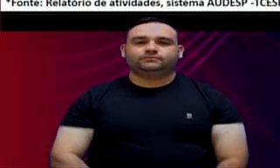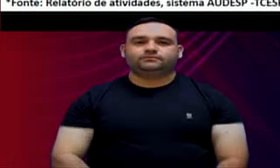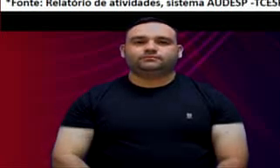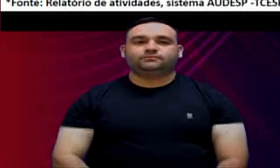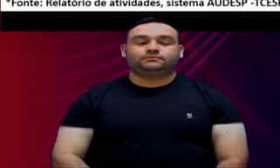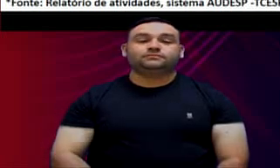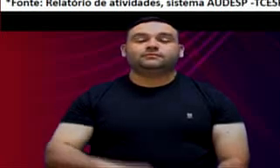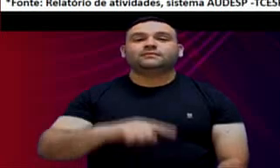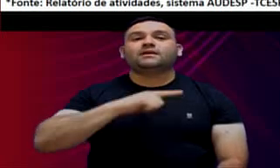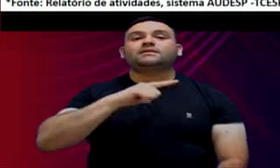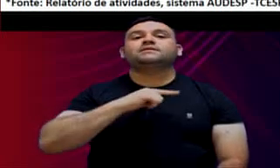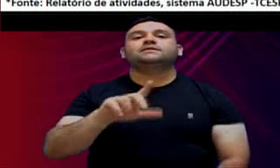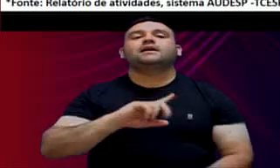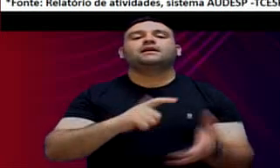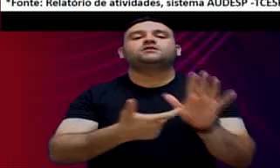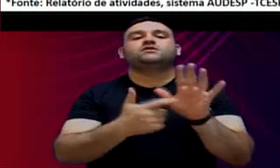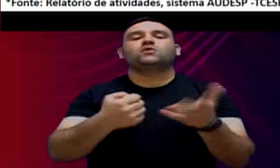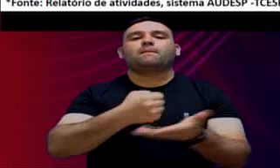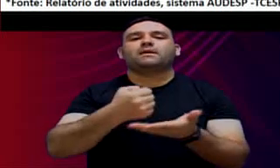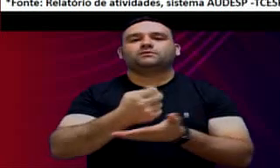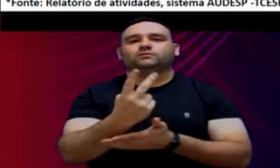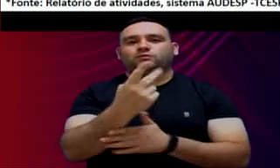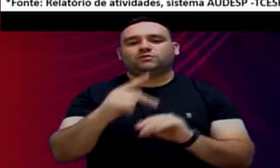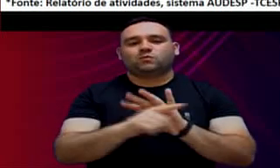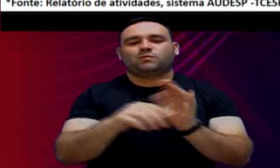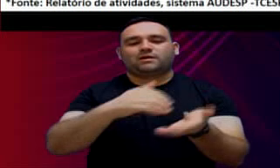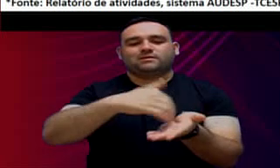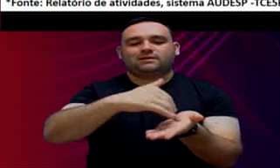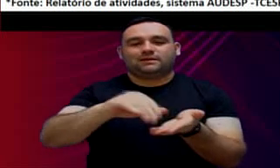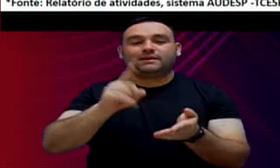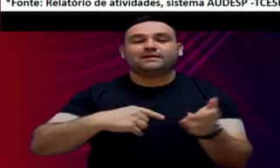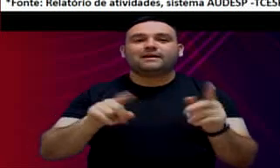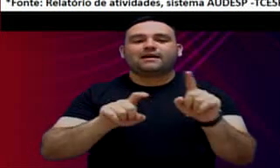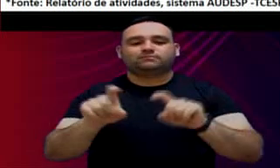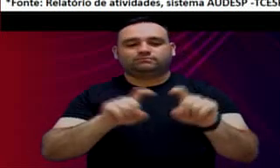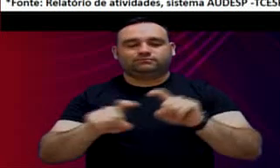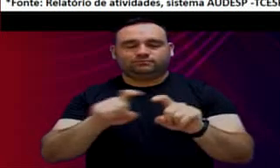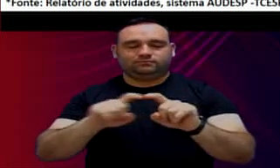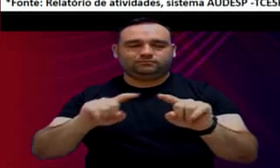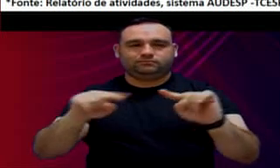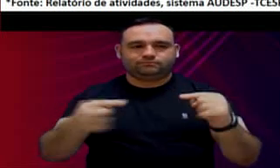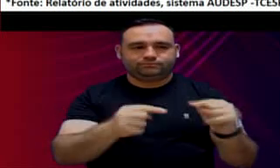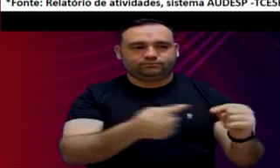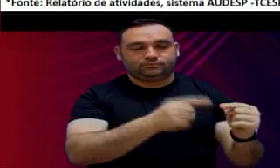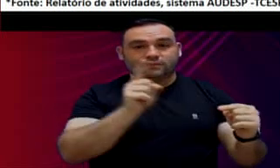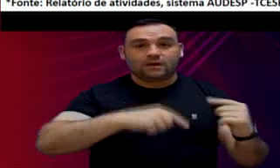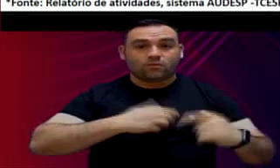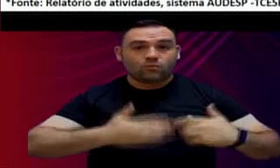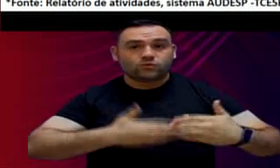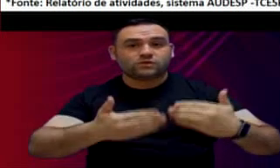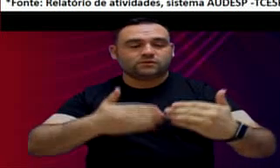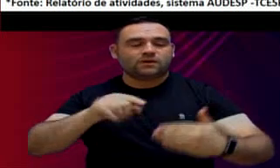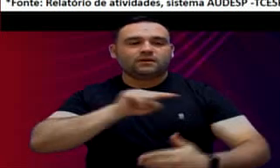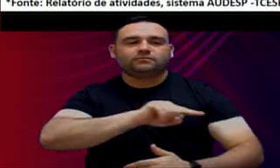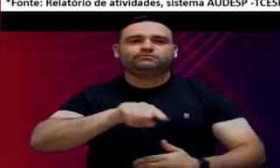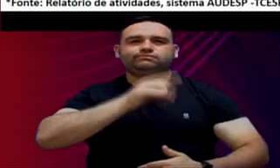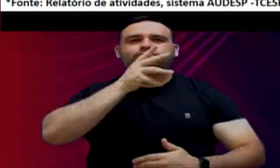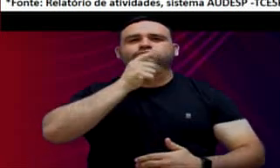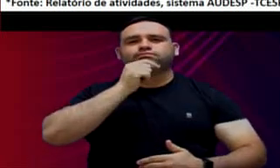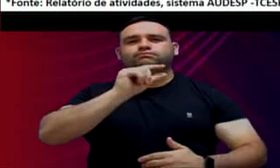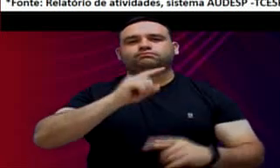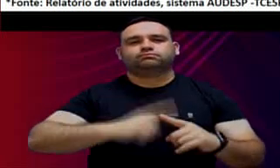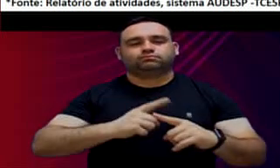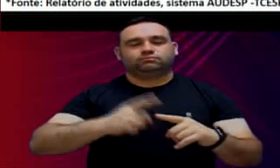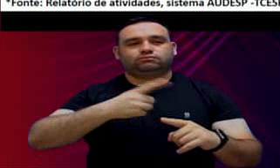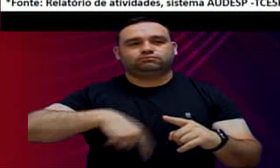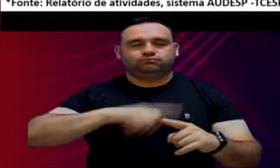Nós temos dois indicadores básicos ali da nossa secretaria que é informatização né que é um processo que que ela ele demora um